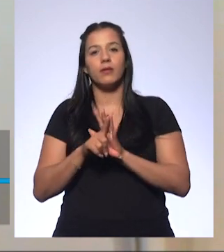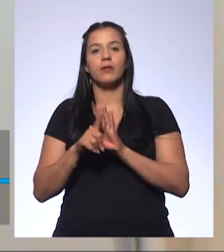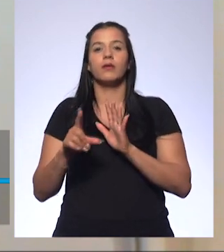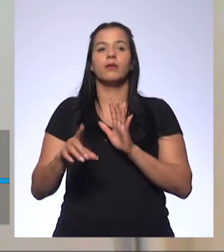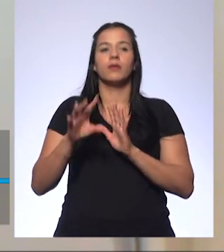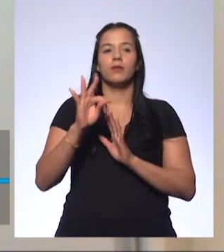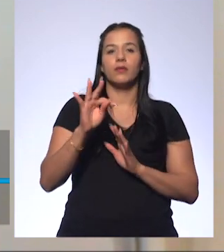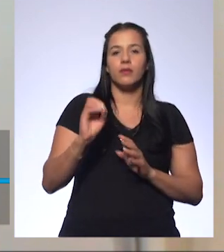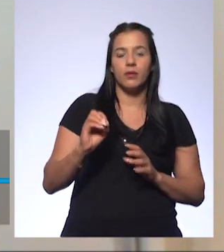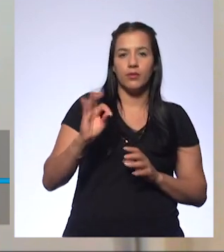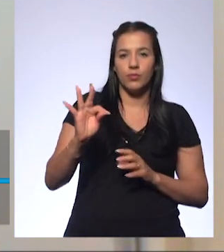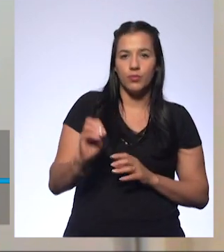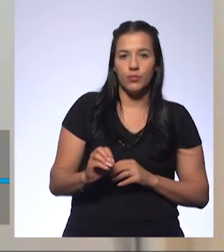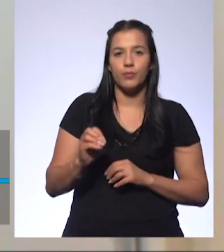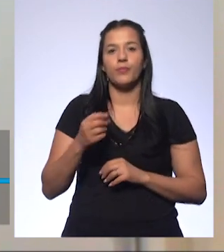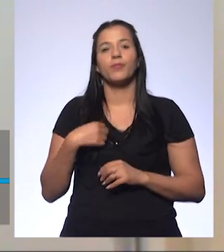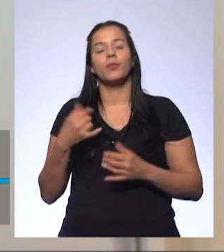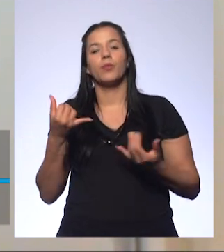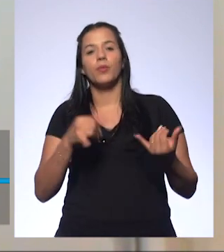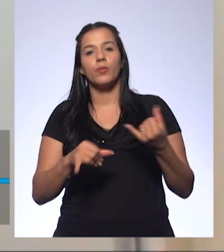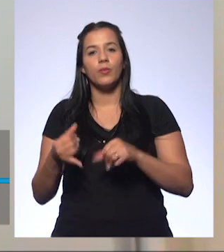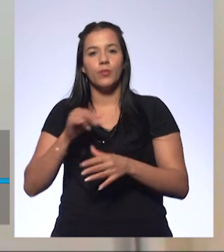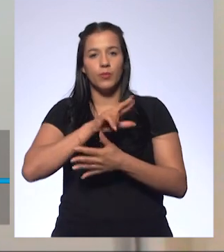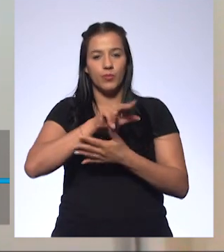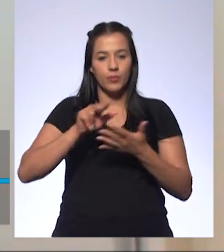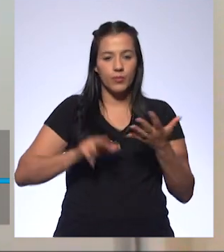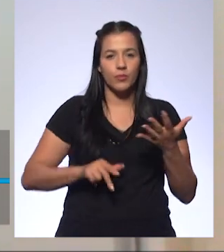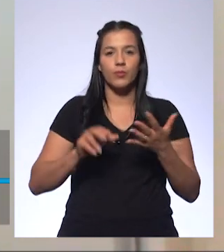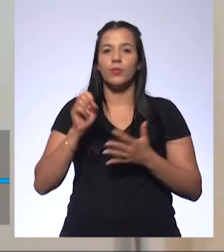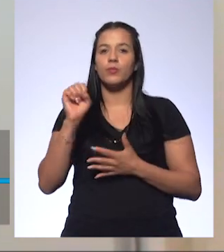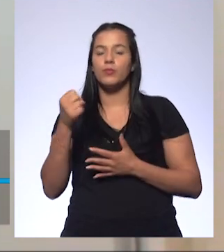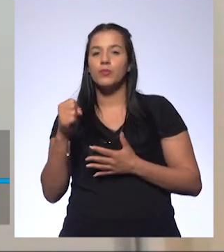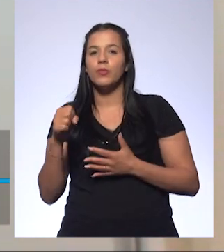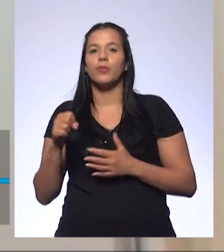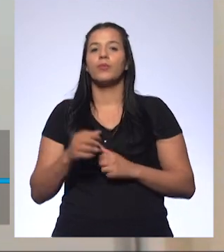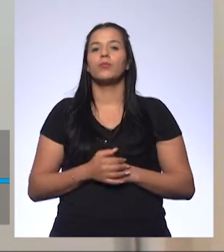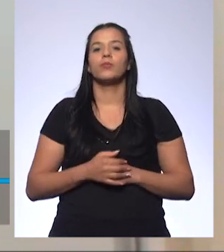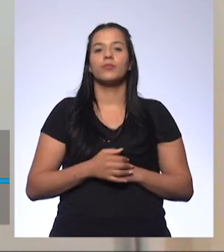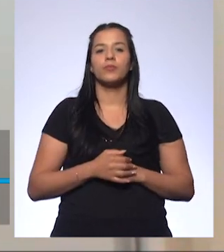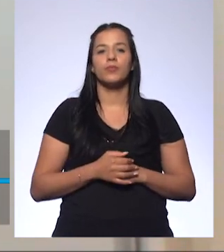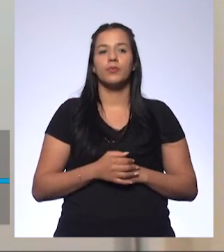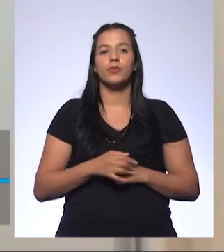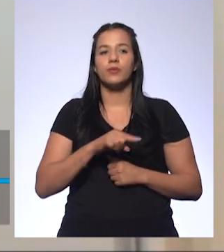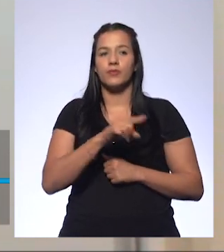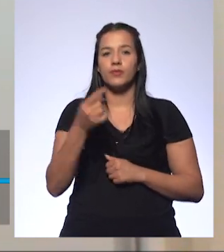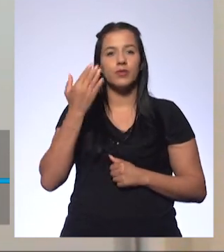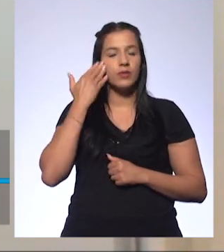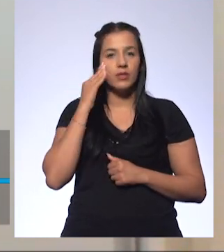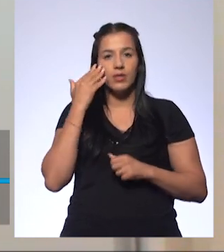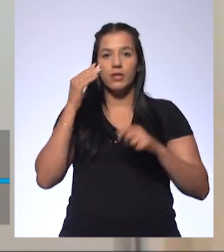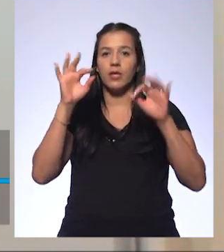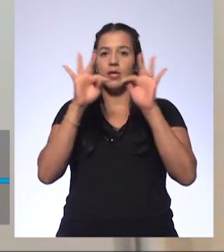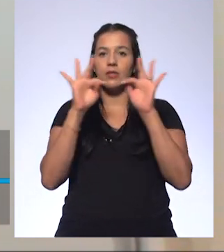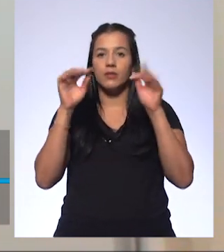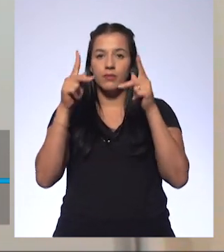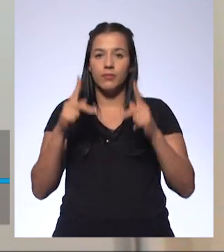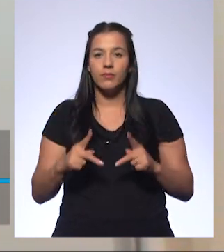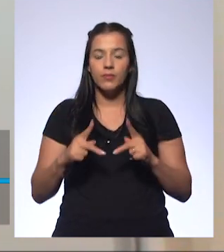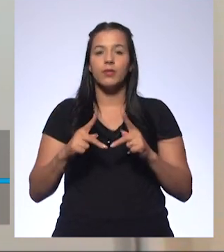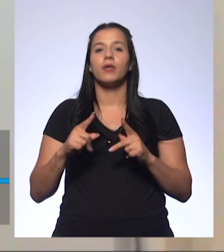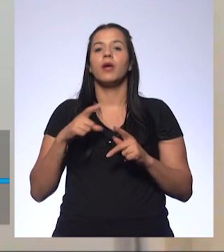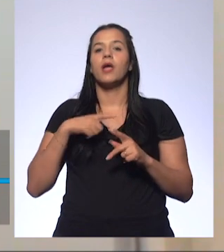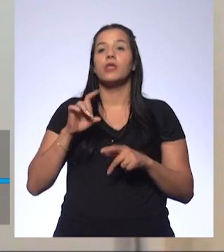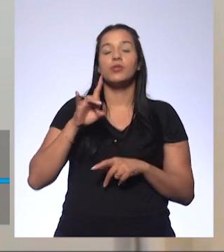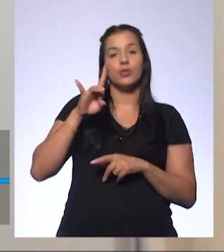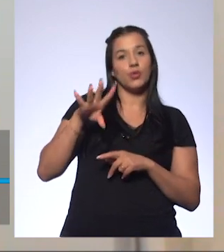teoria do octeto, que os elementos precisam ter os 8 elétrons na última camada, se a gente não entender que a tabela periódica não é só uma